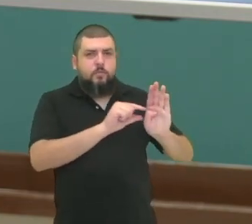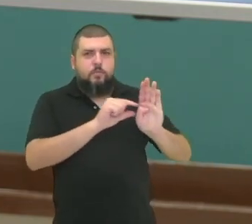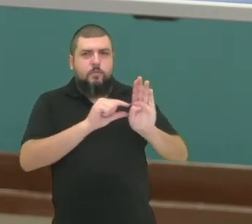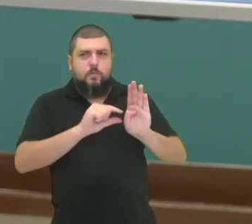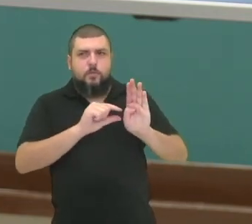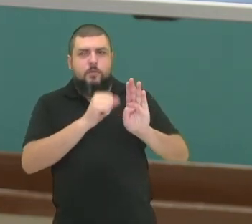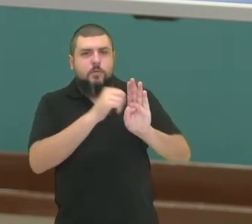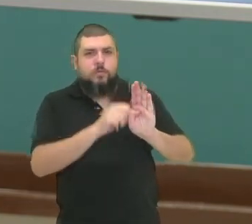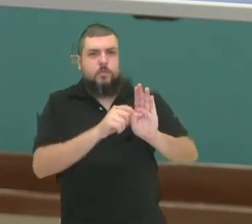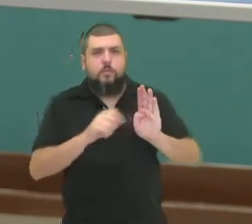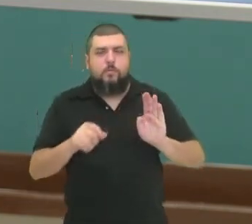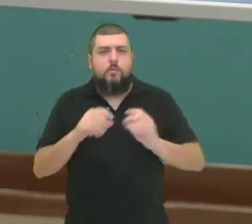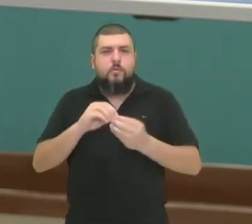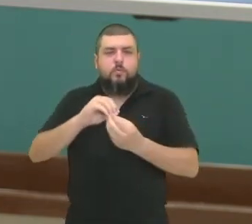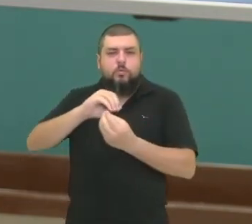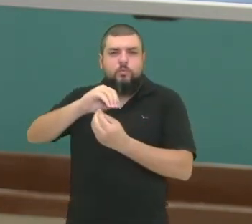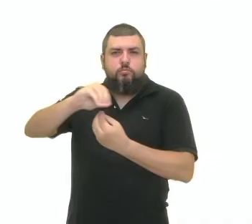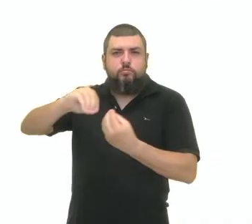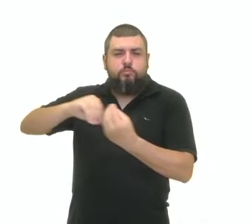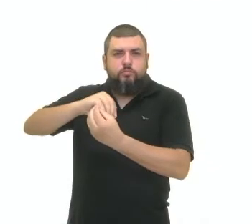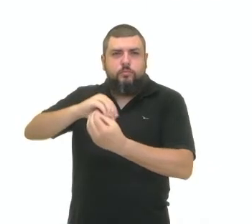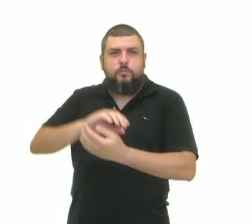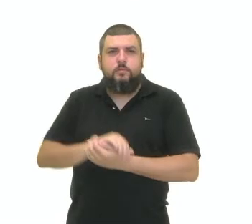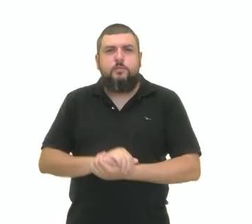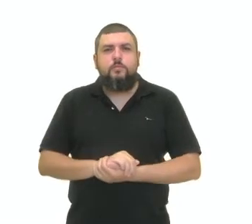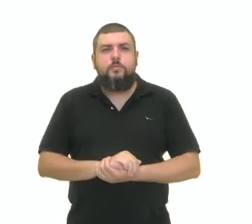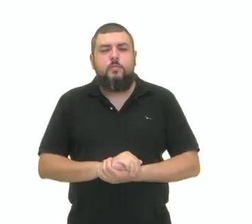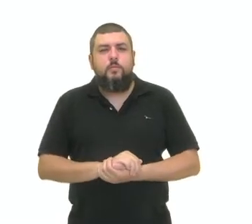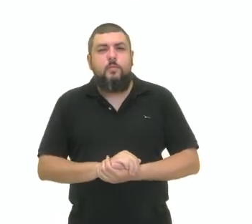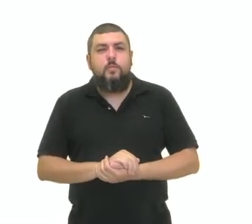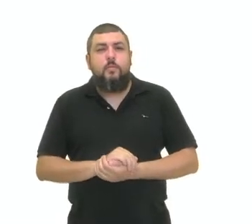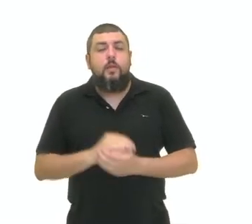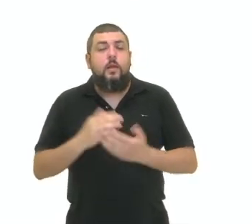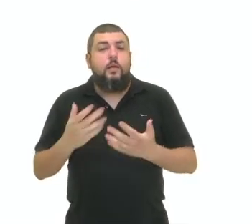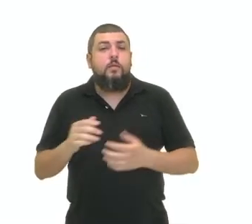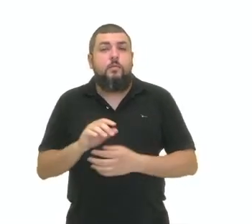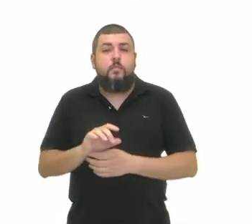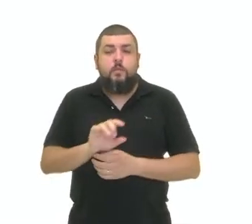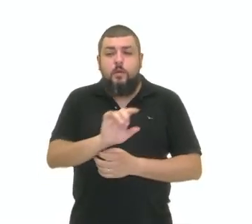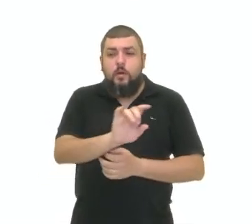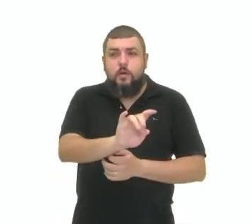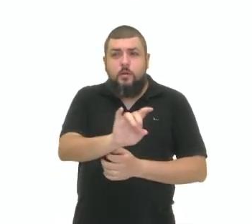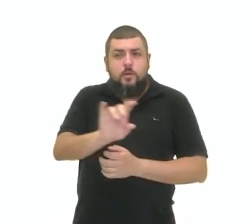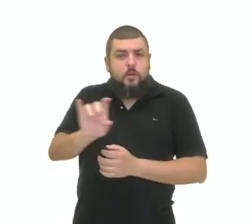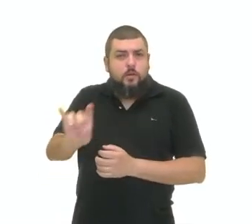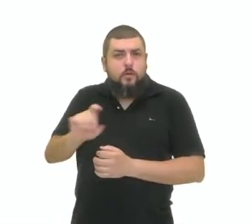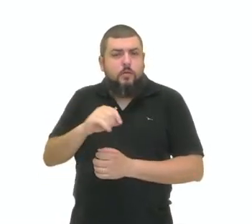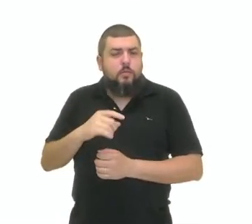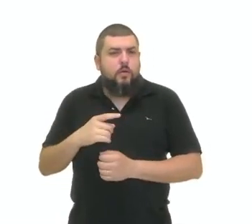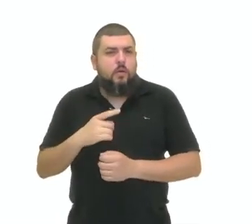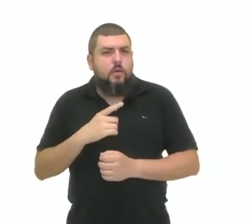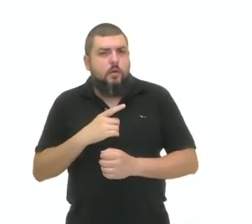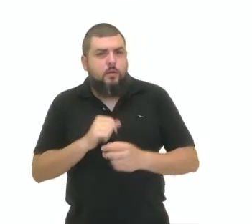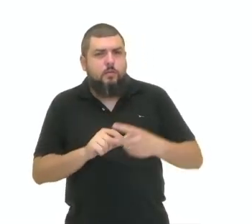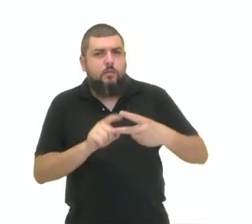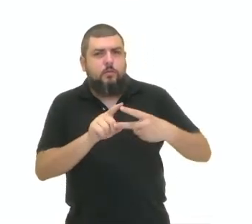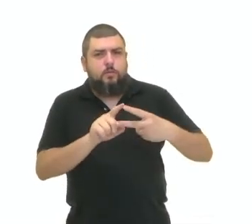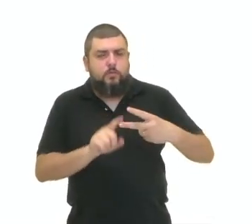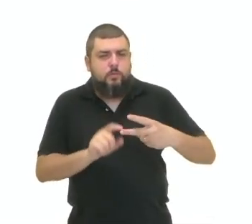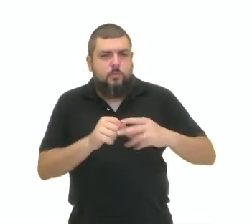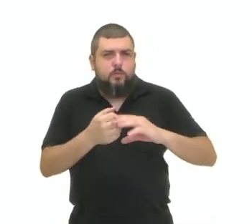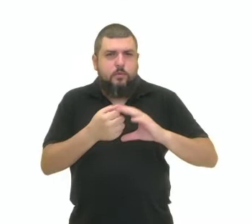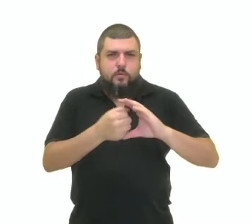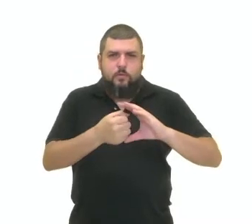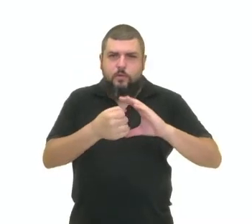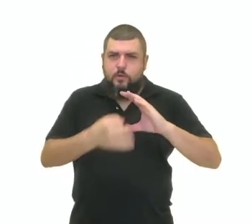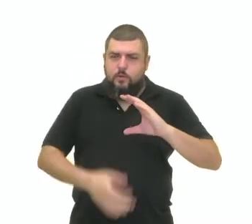ok? Então, cada indivíduo possui 2 fatores que determinam uma característica, sendo